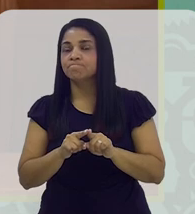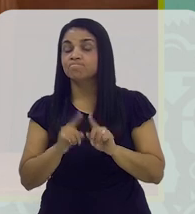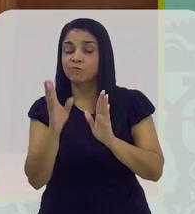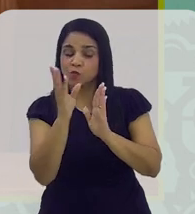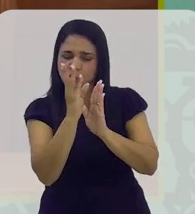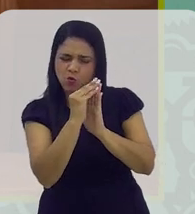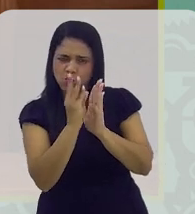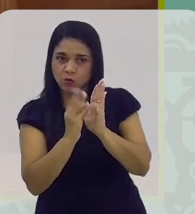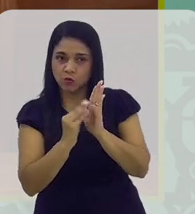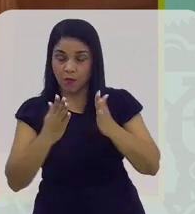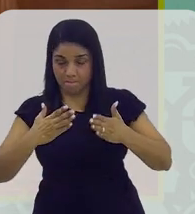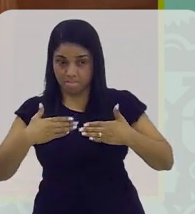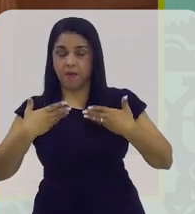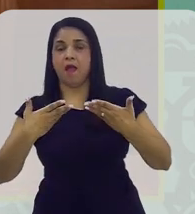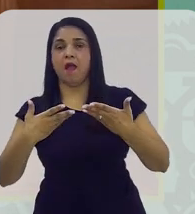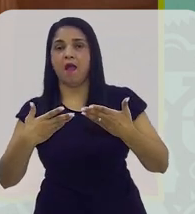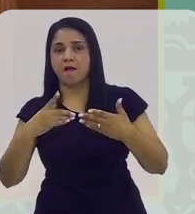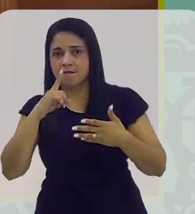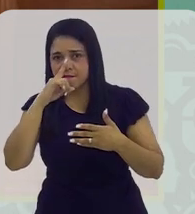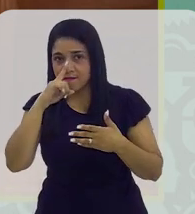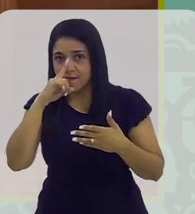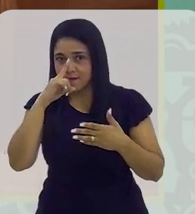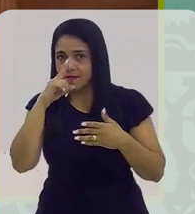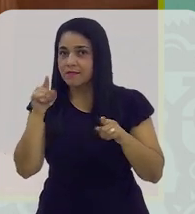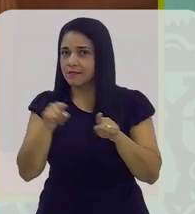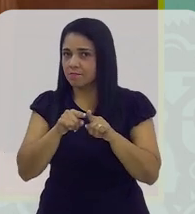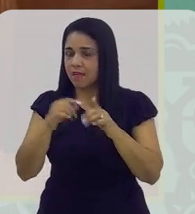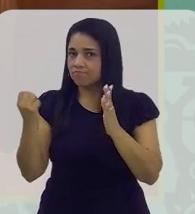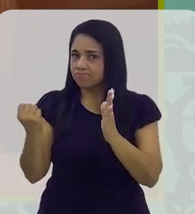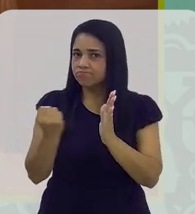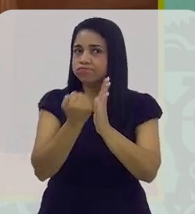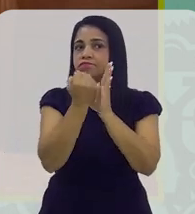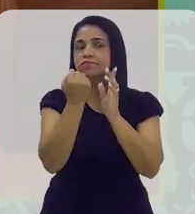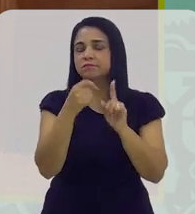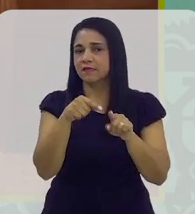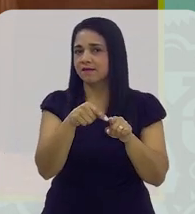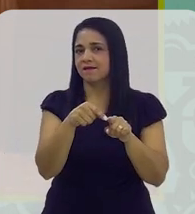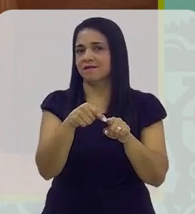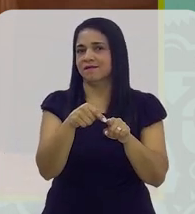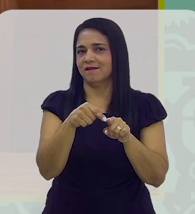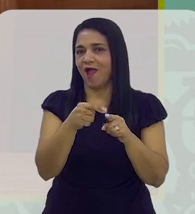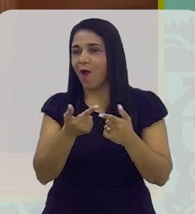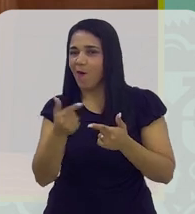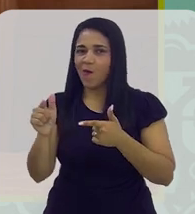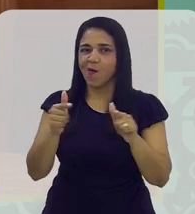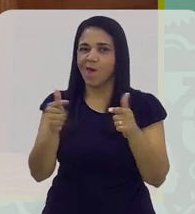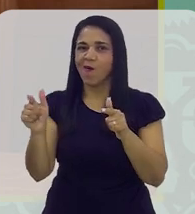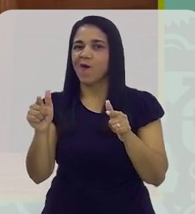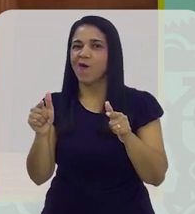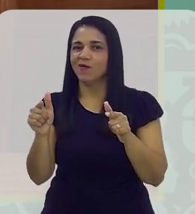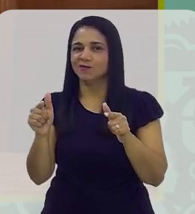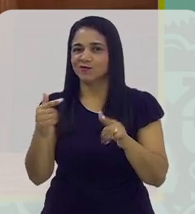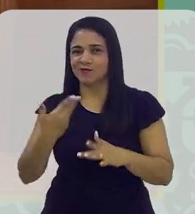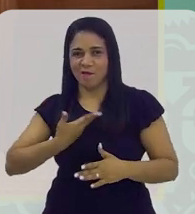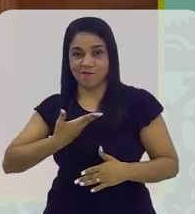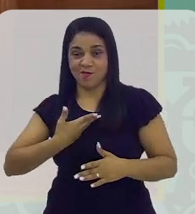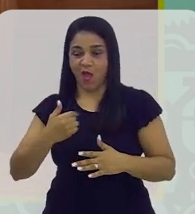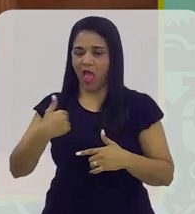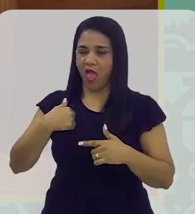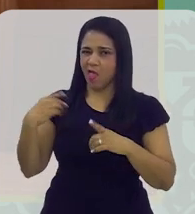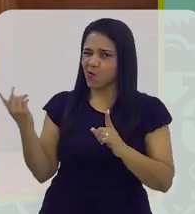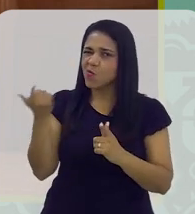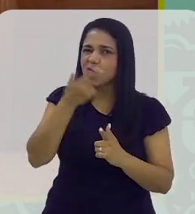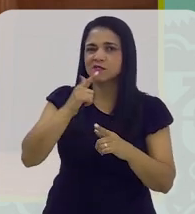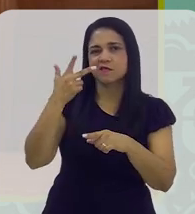você traz um conteúdo mais chocante, mais controverso, pode se destacar mais com relação a